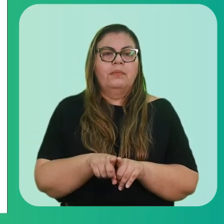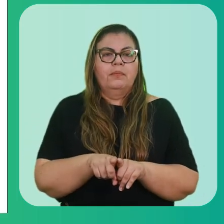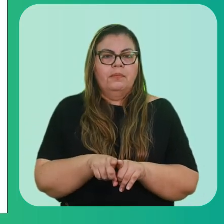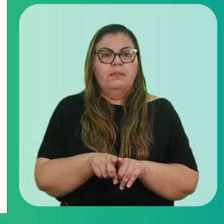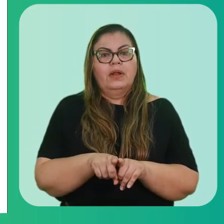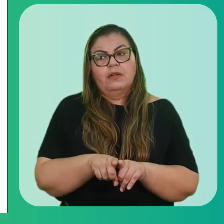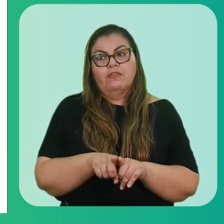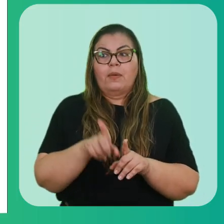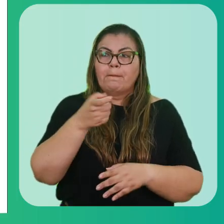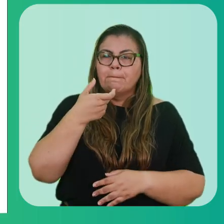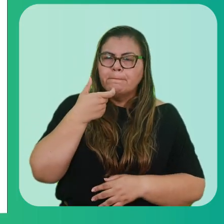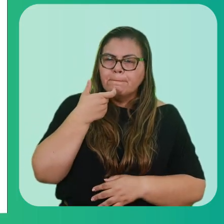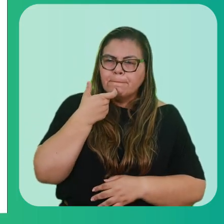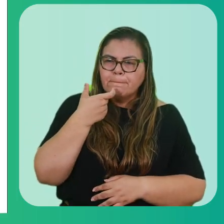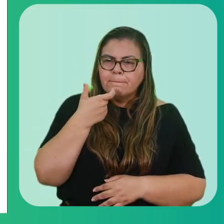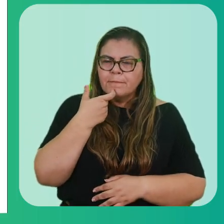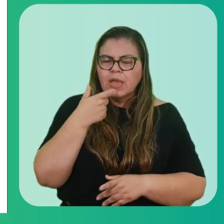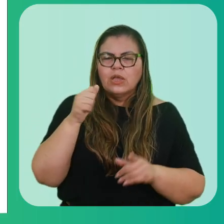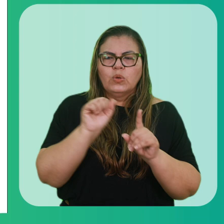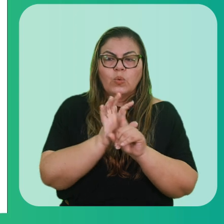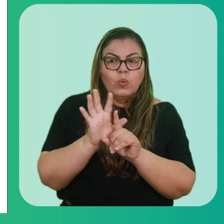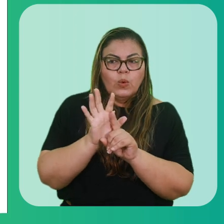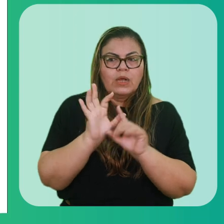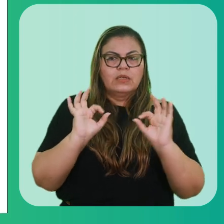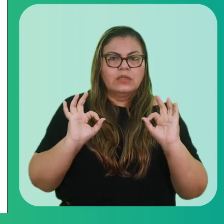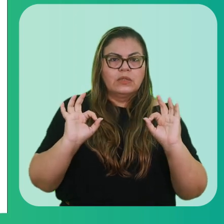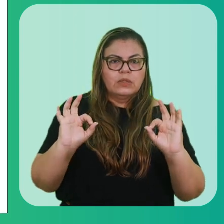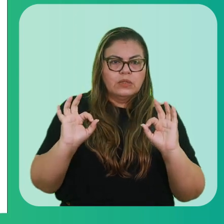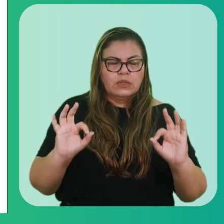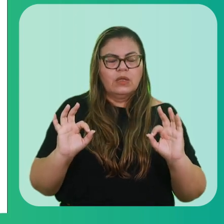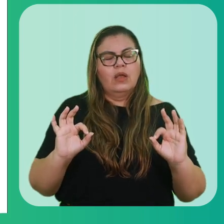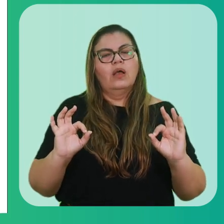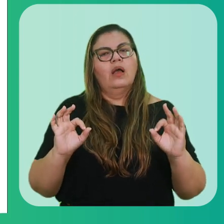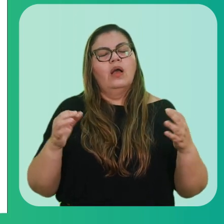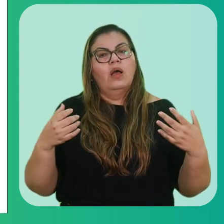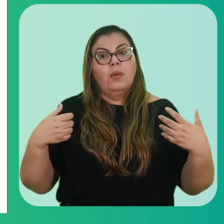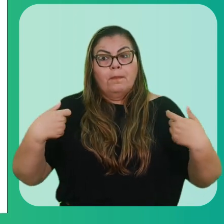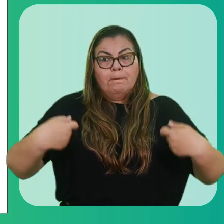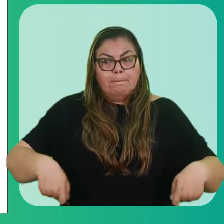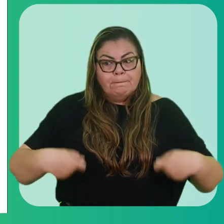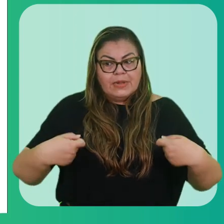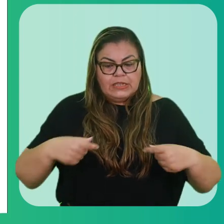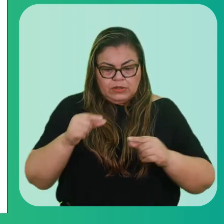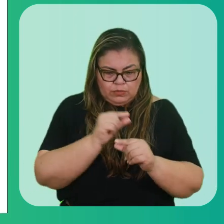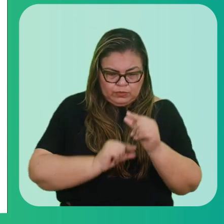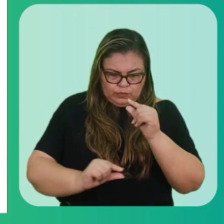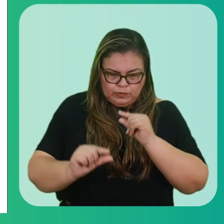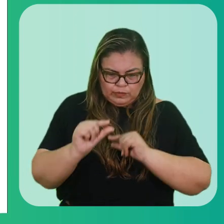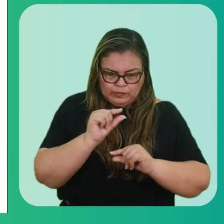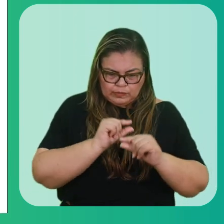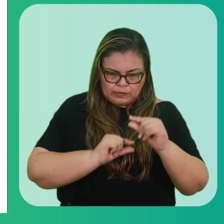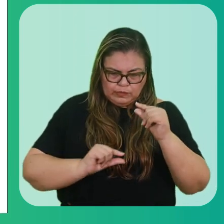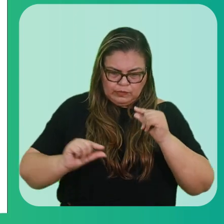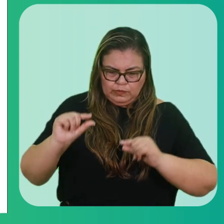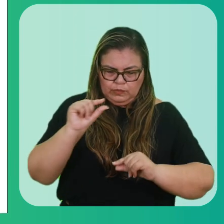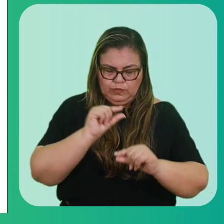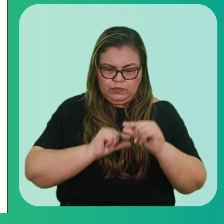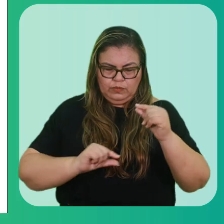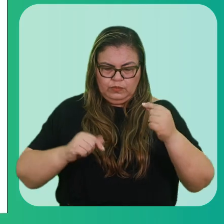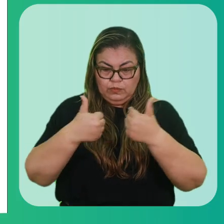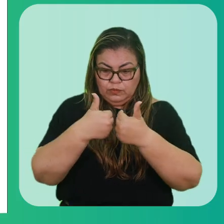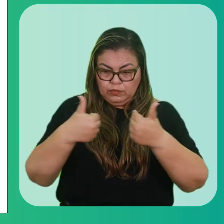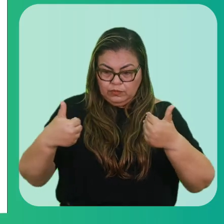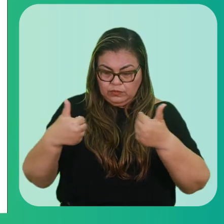comportar o mais próximo possível do que é um gás ideal, é preciso que nós afastemos as partículas para que